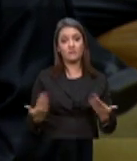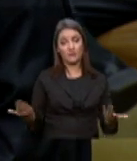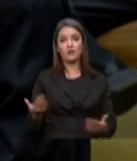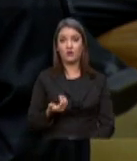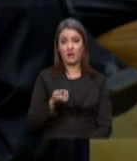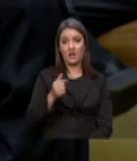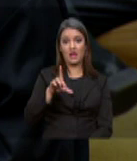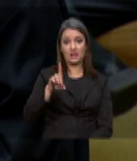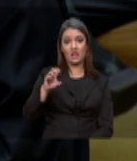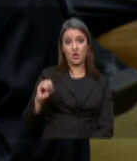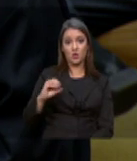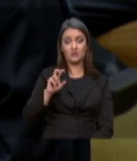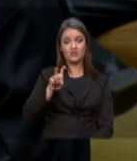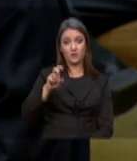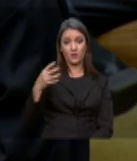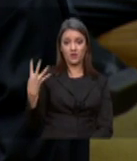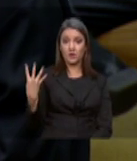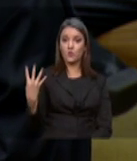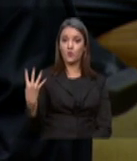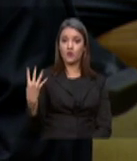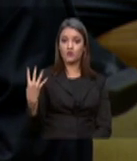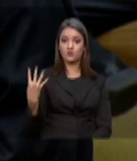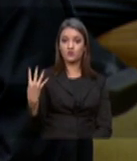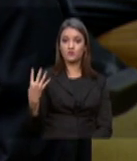ADO 54,